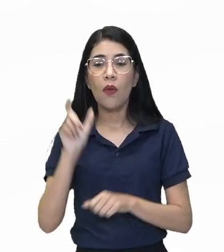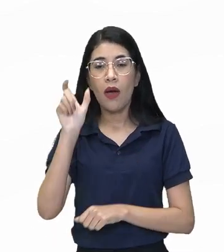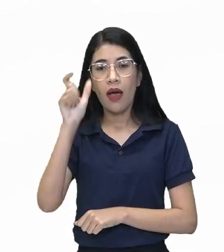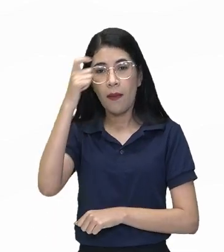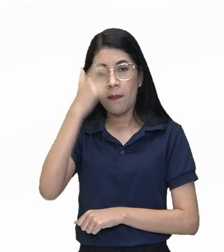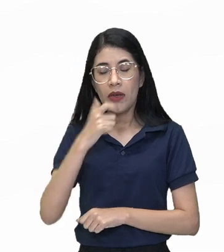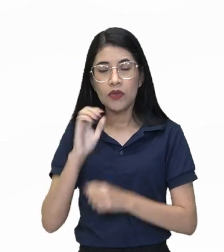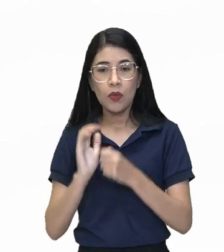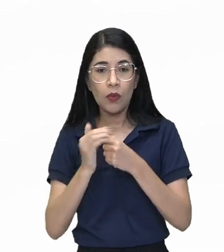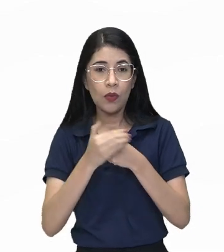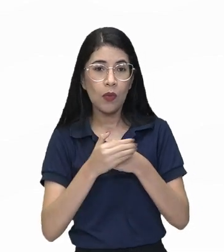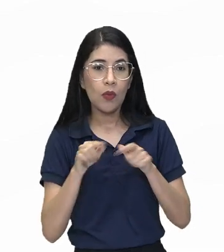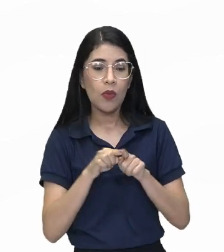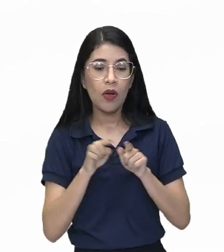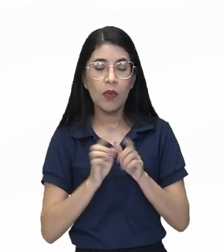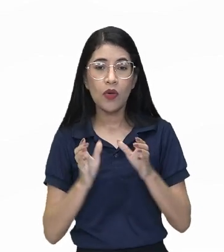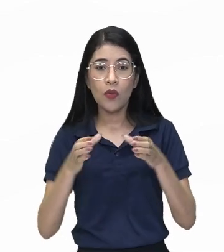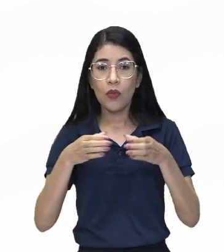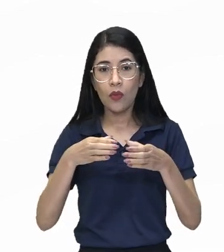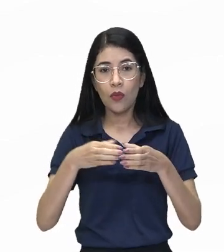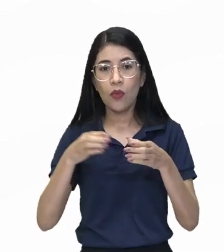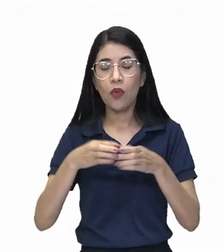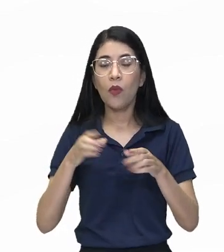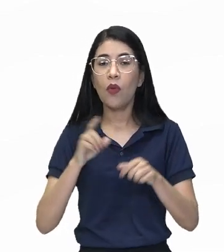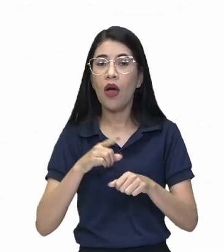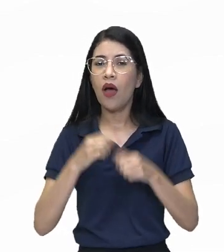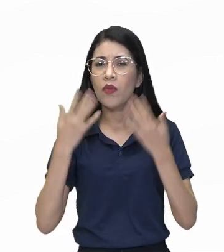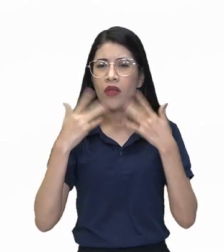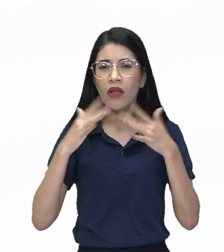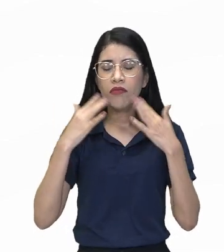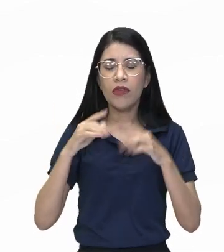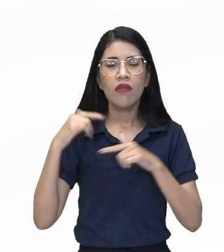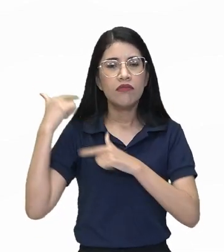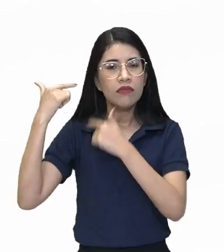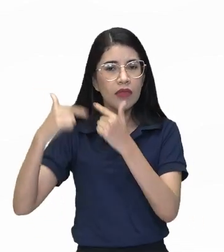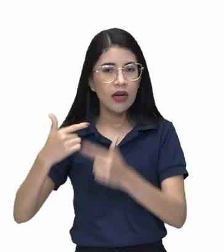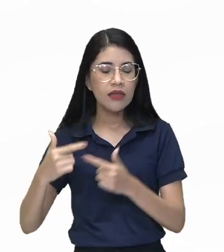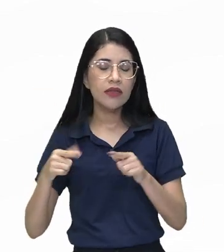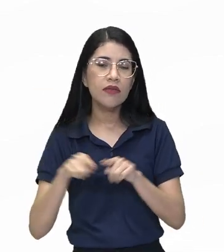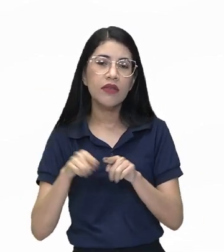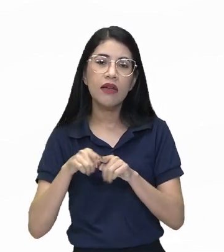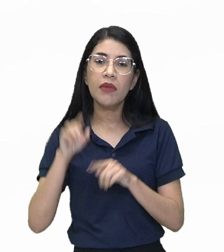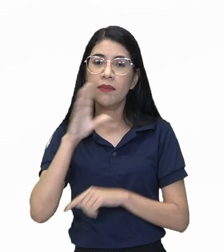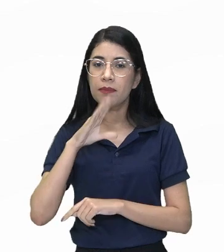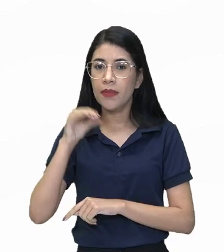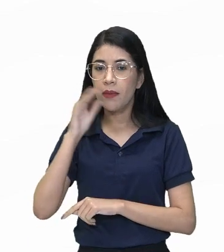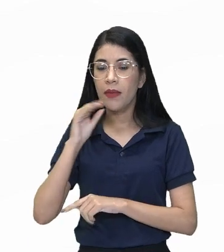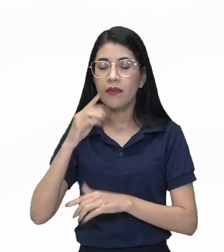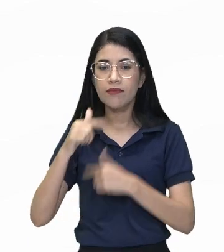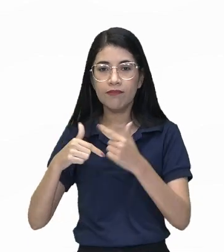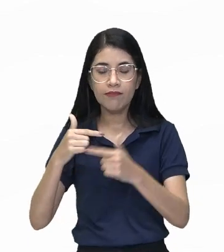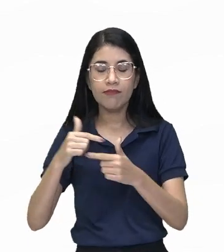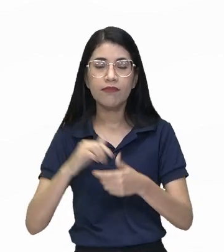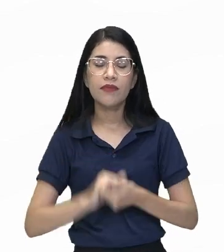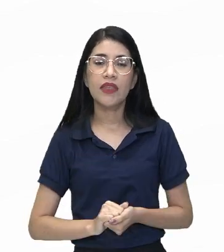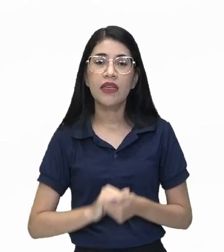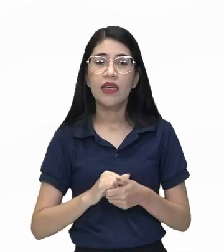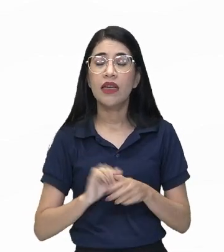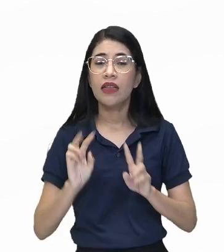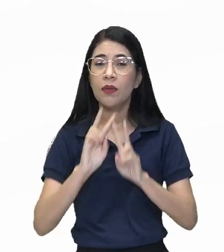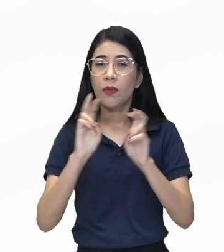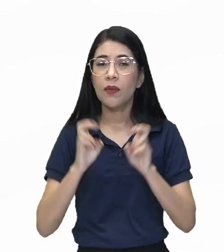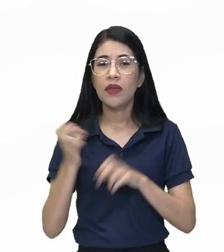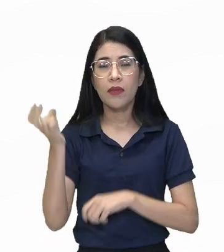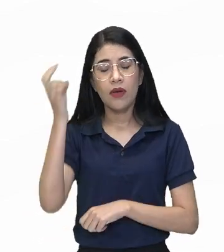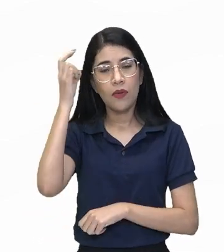ao coletivo, ao espontâneo, à tradição e à oralidade. Então, quando a gente fala de cultura popular, a